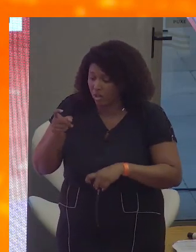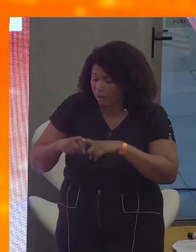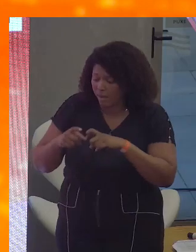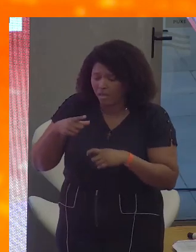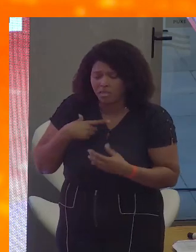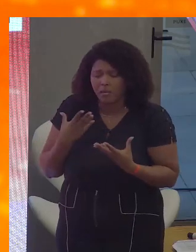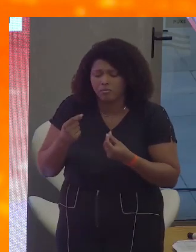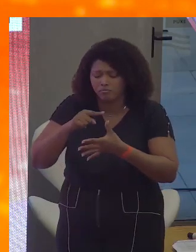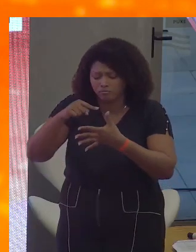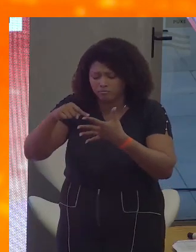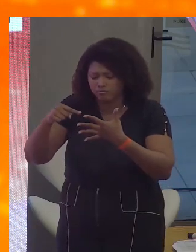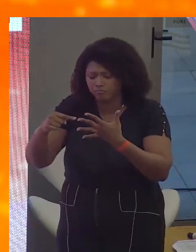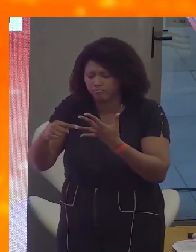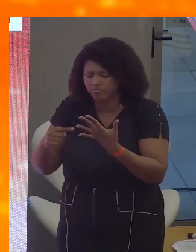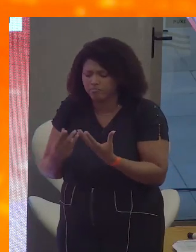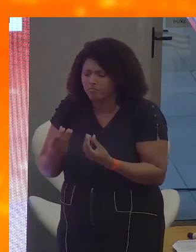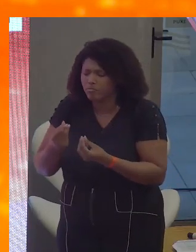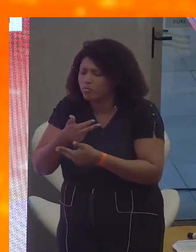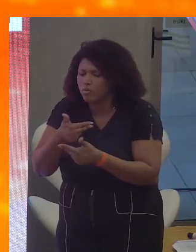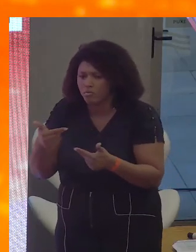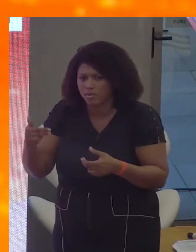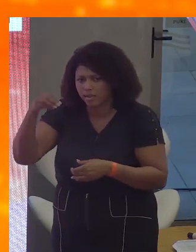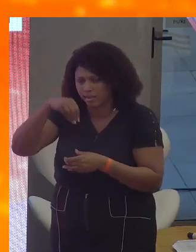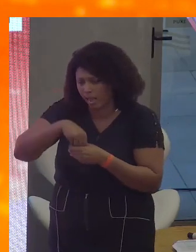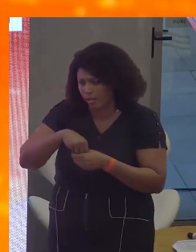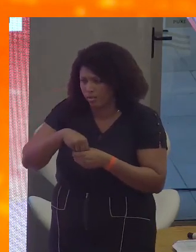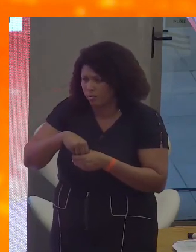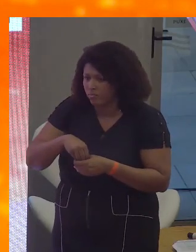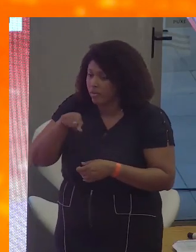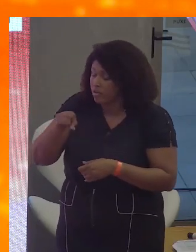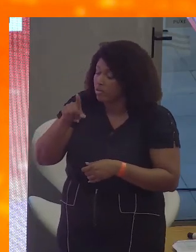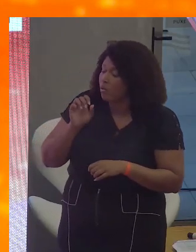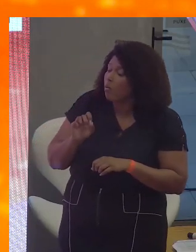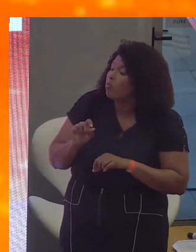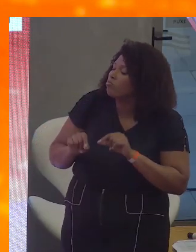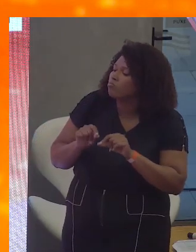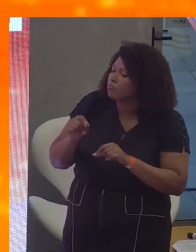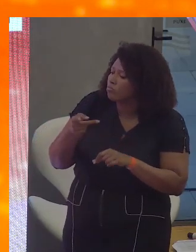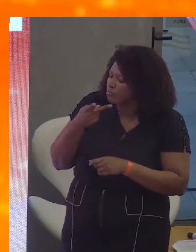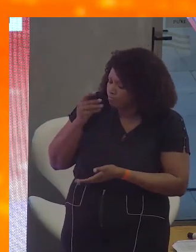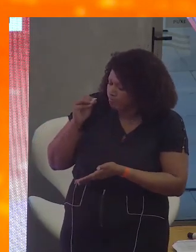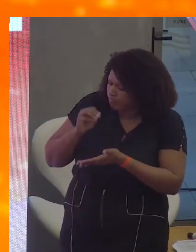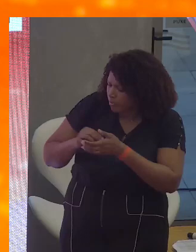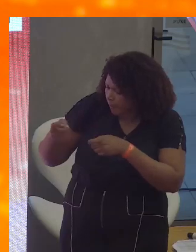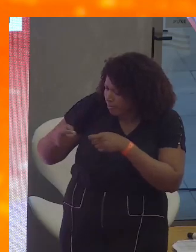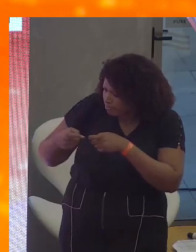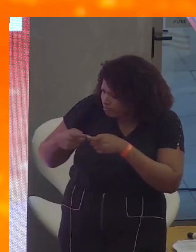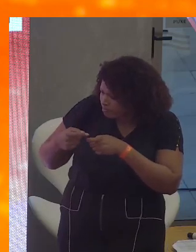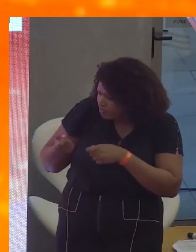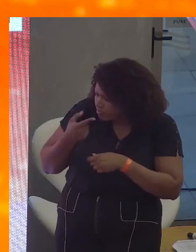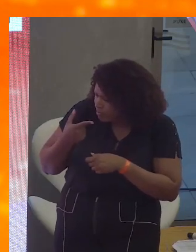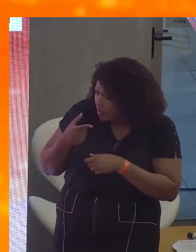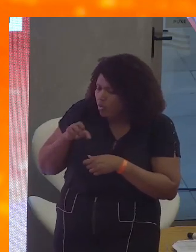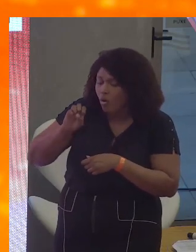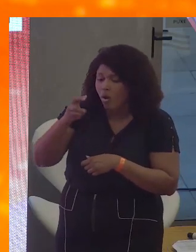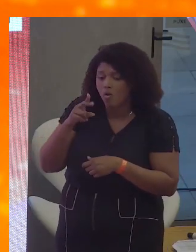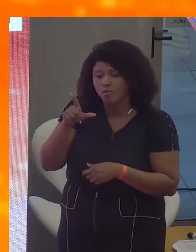série de questões que estão envolvidas. Quando você registra algo enquanto medicamento, ou você